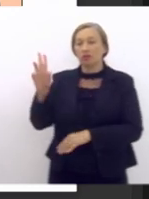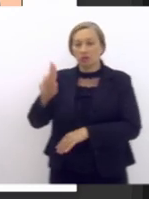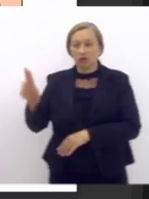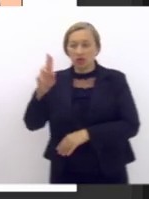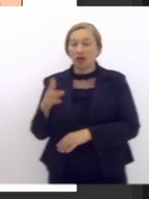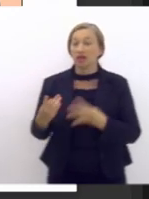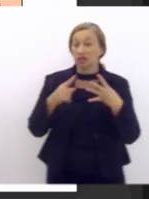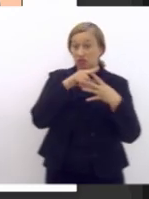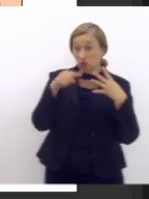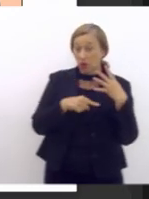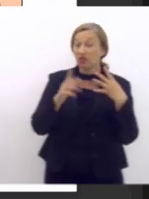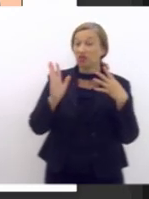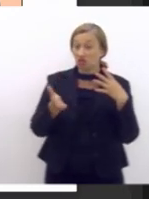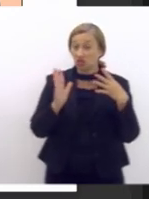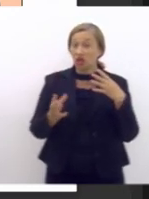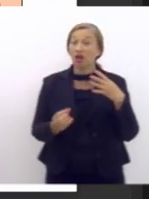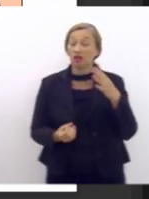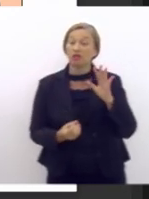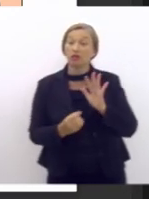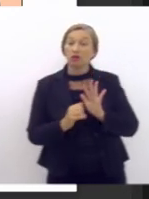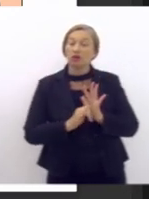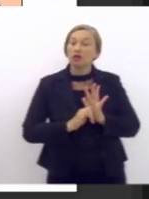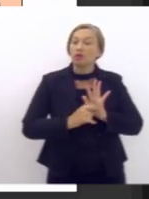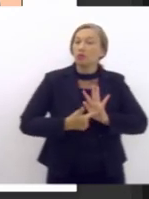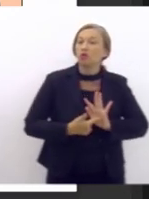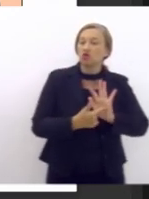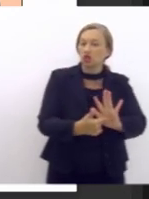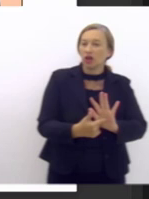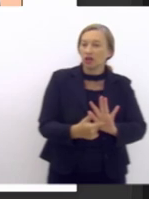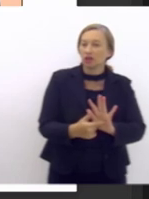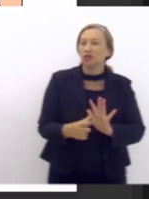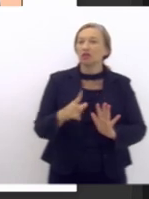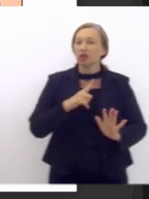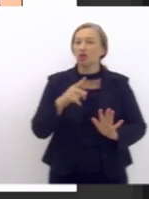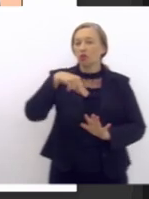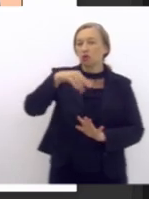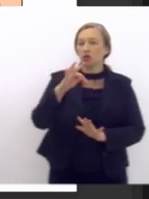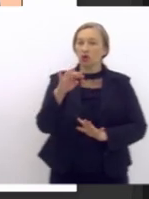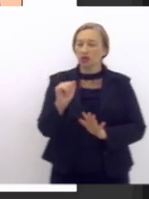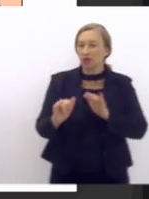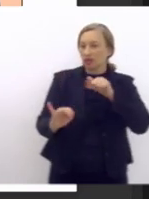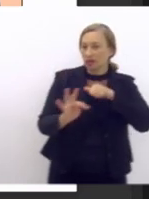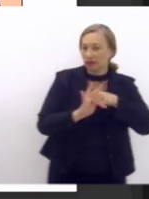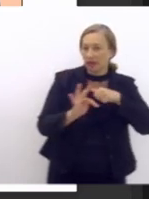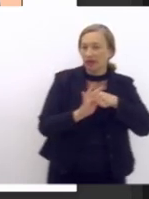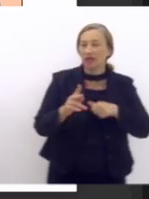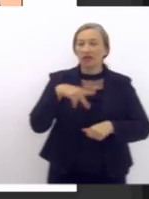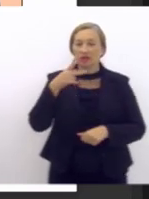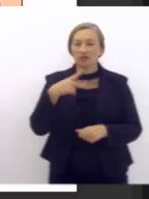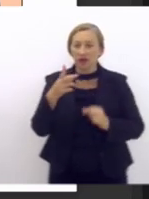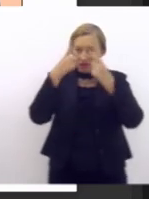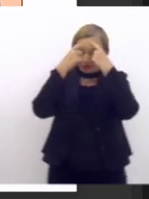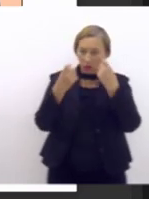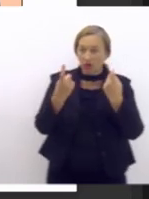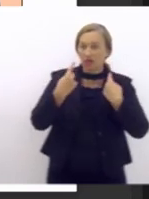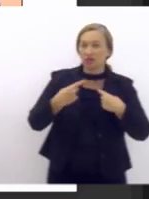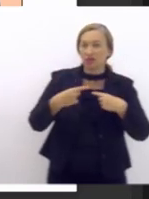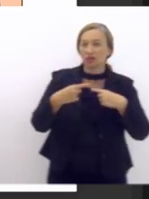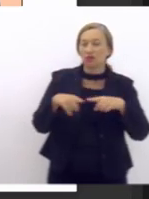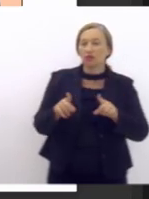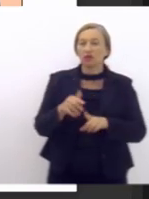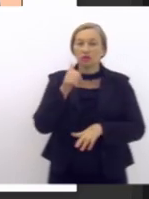Essas quatro que já foram publicadas, entre elas, há uma nota técnica que fala da questão da violência política